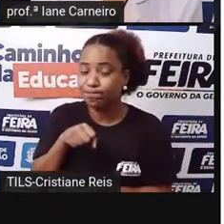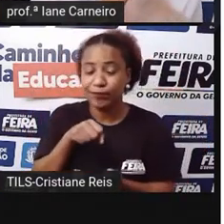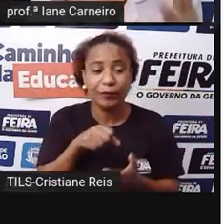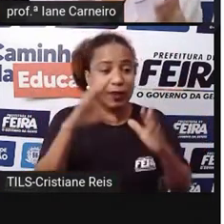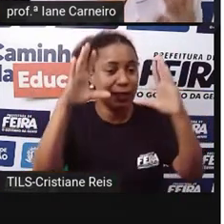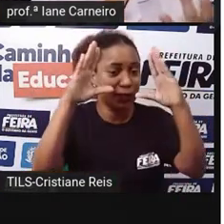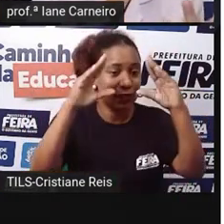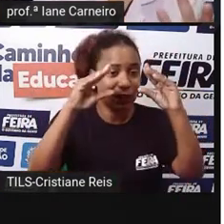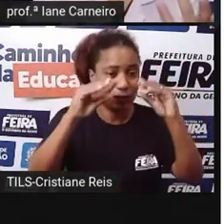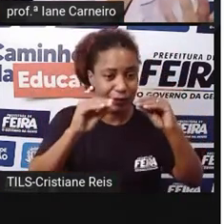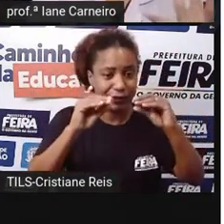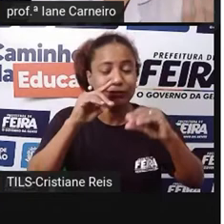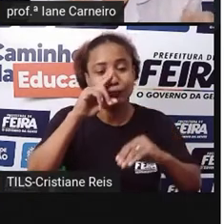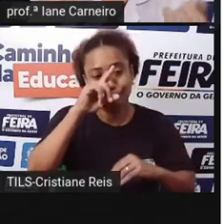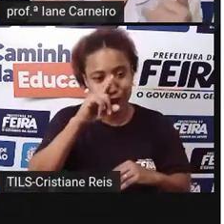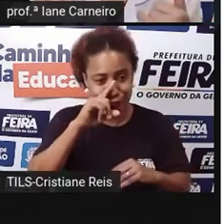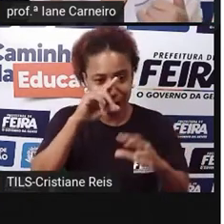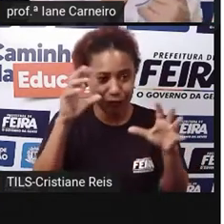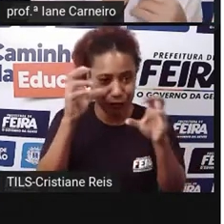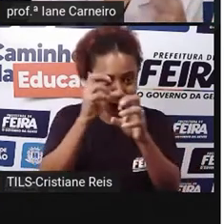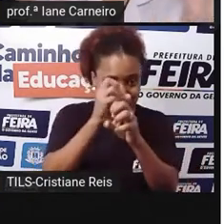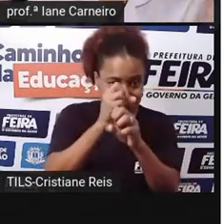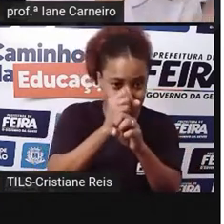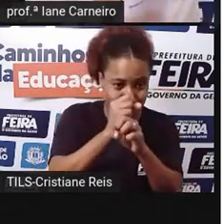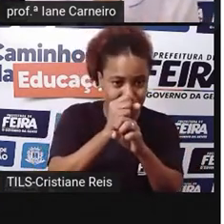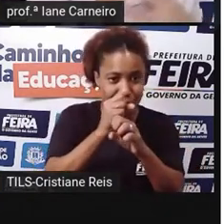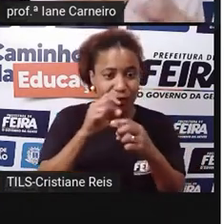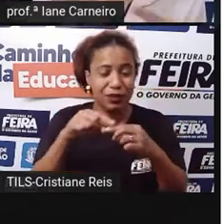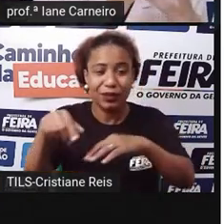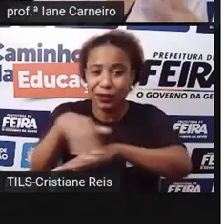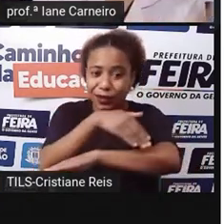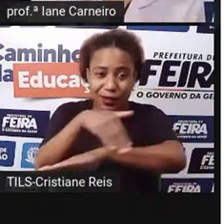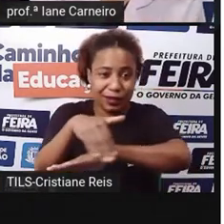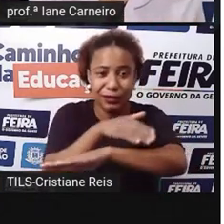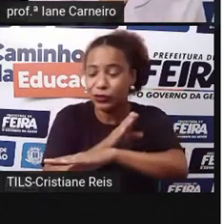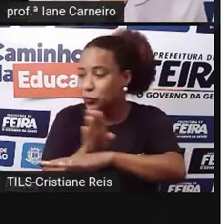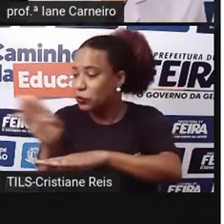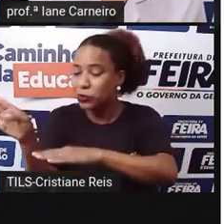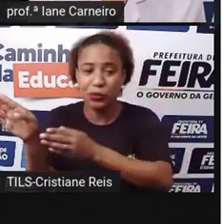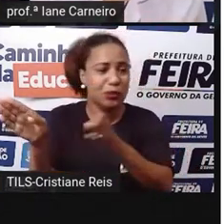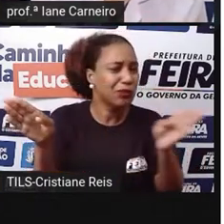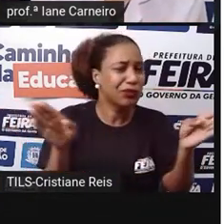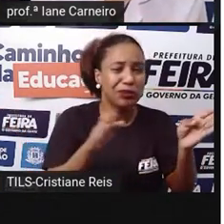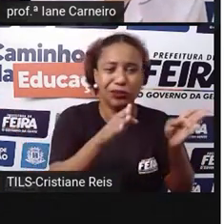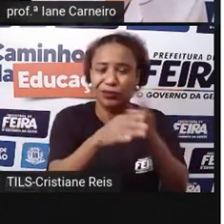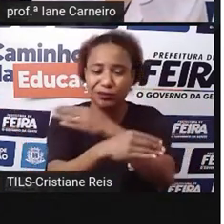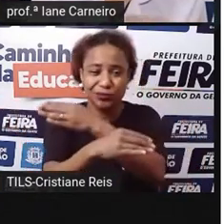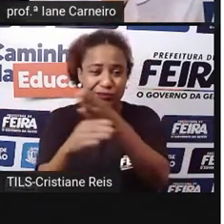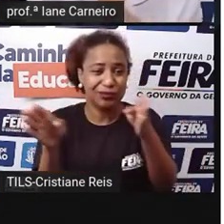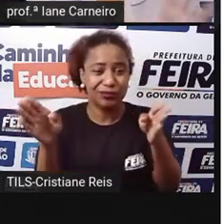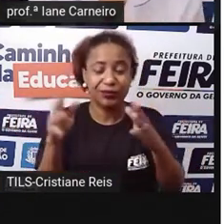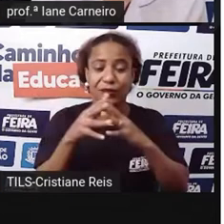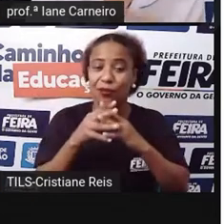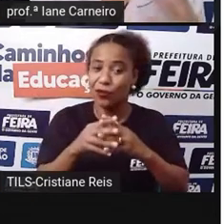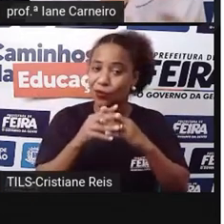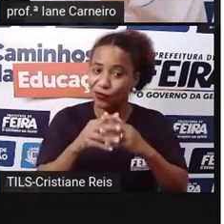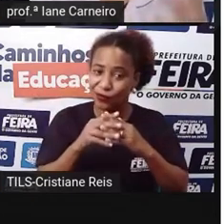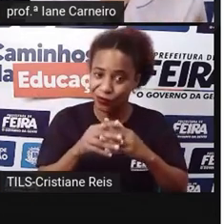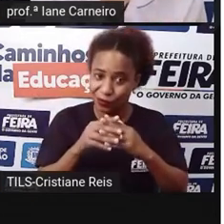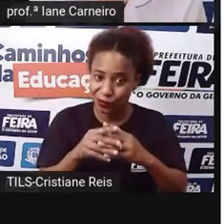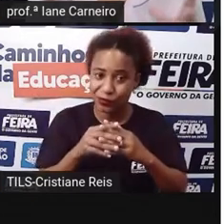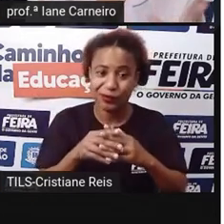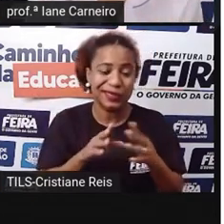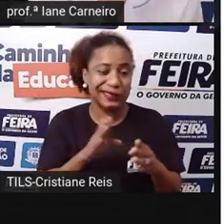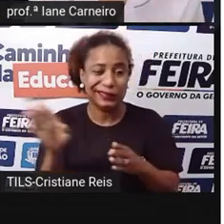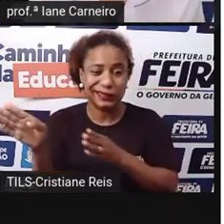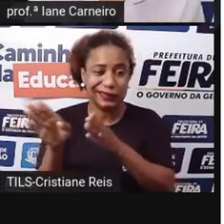Além disso, na floresta não tem o endereço, você não sabe qual é a rua, né? É fácil, você pode se